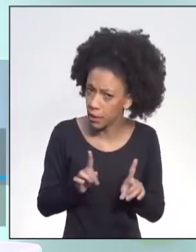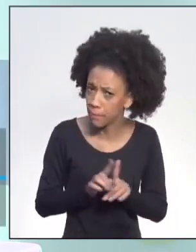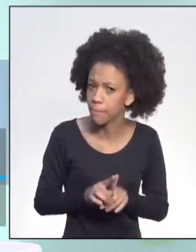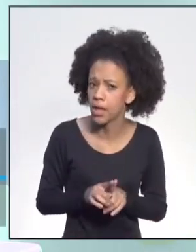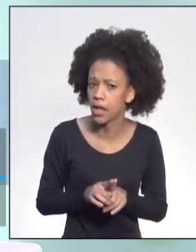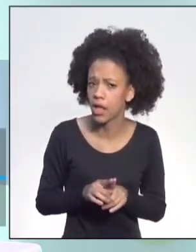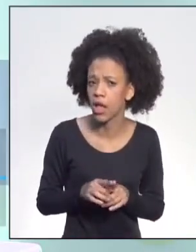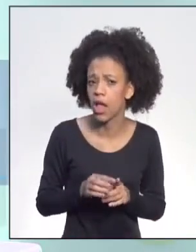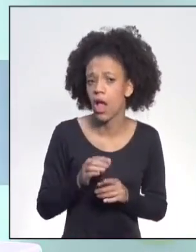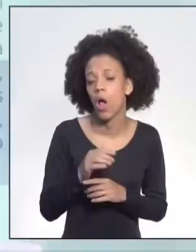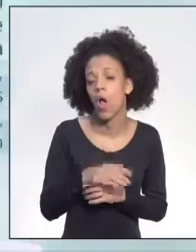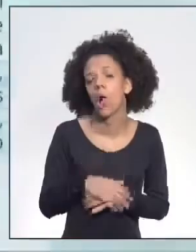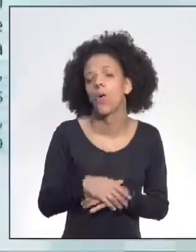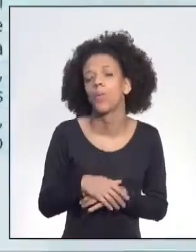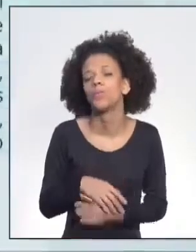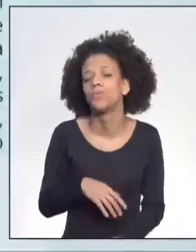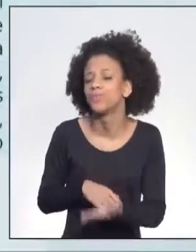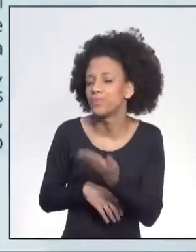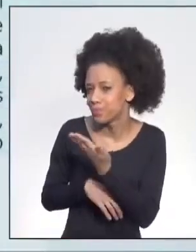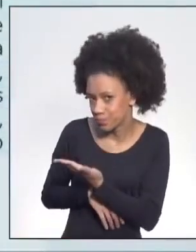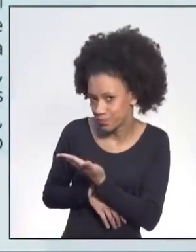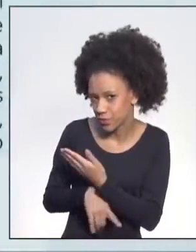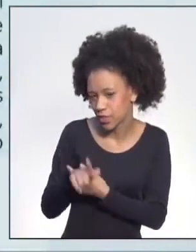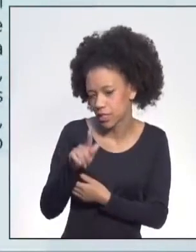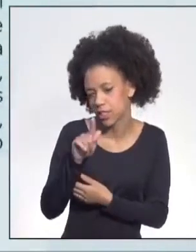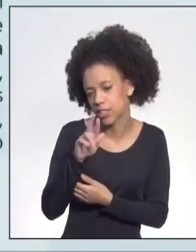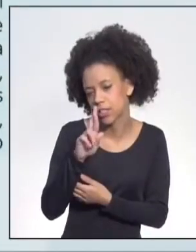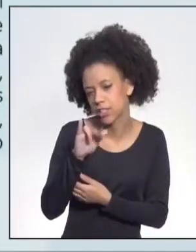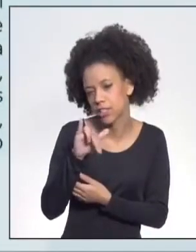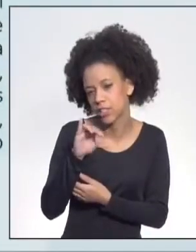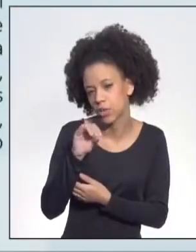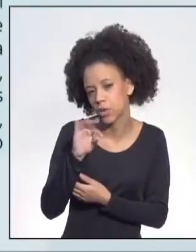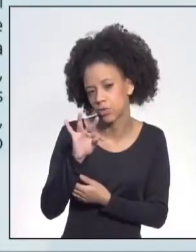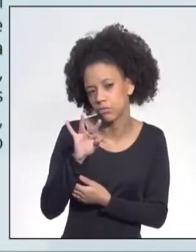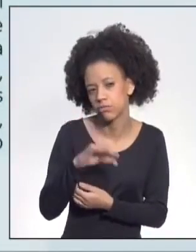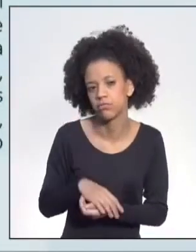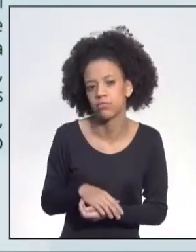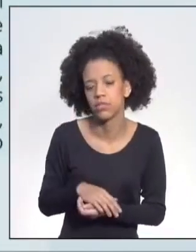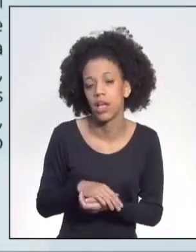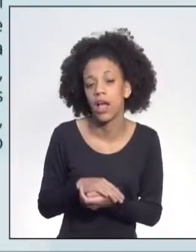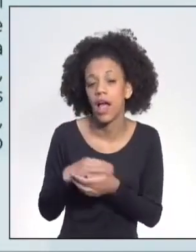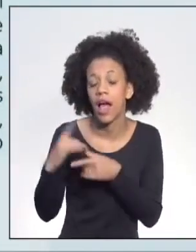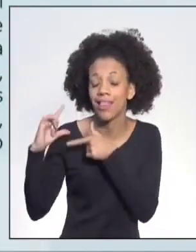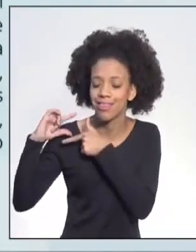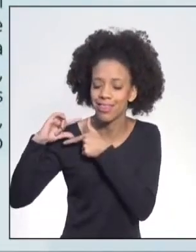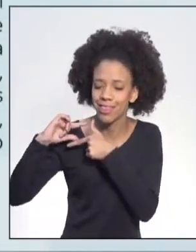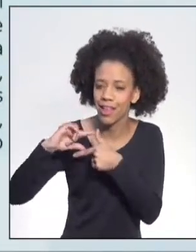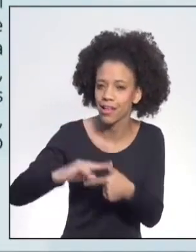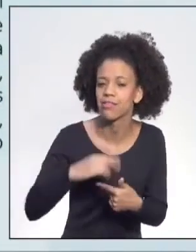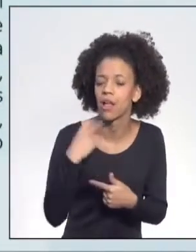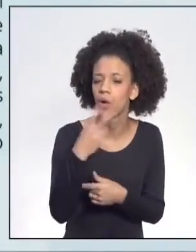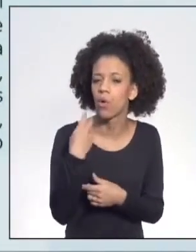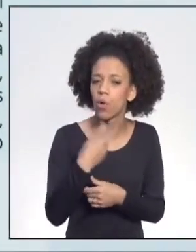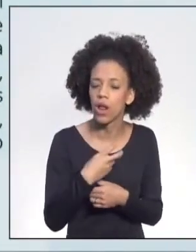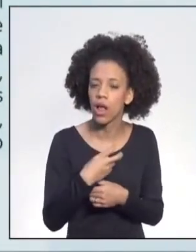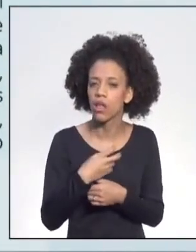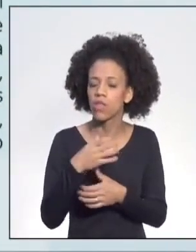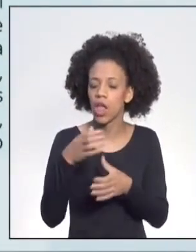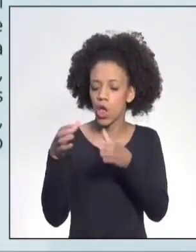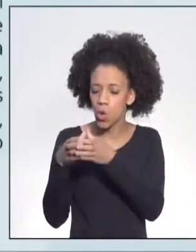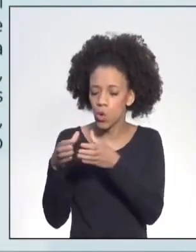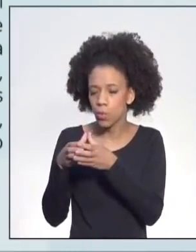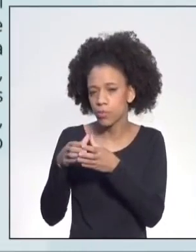o griot. Agora sim, eu vou colocar na tela para vocês. A tradição oral entre os povos